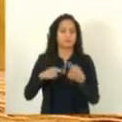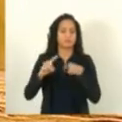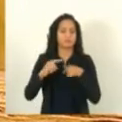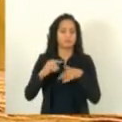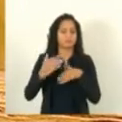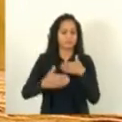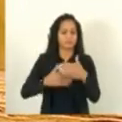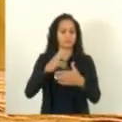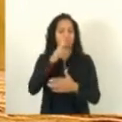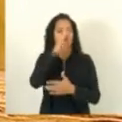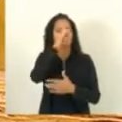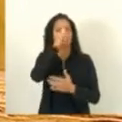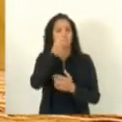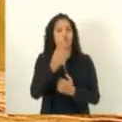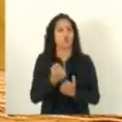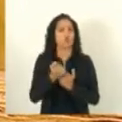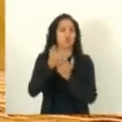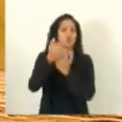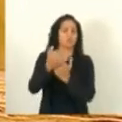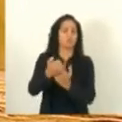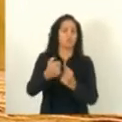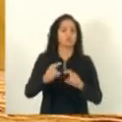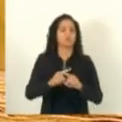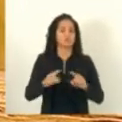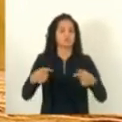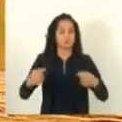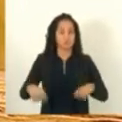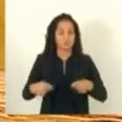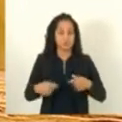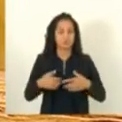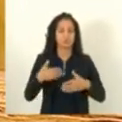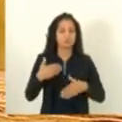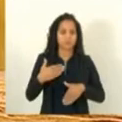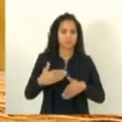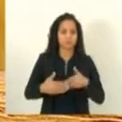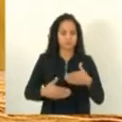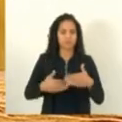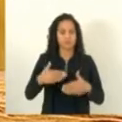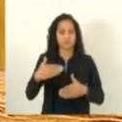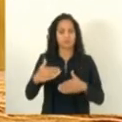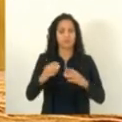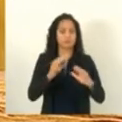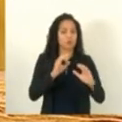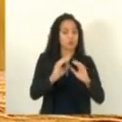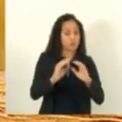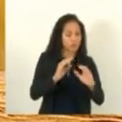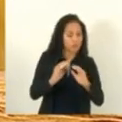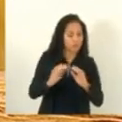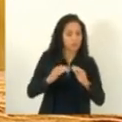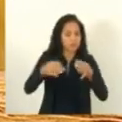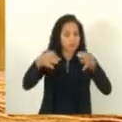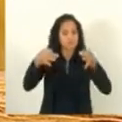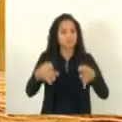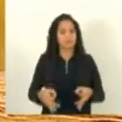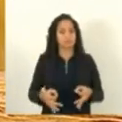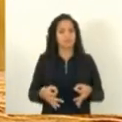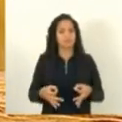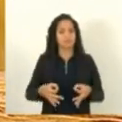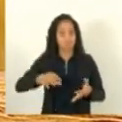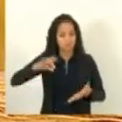se fortalece, mas precisa cada vez mais de uma comunicação autêntica e